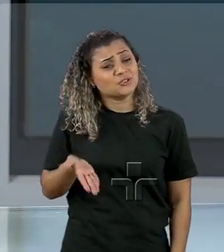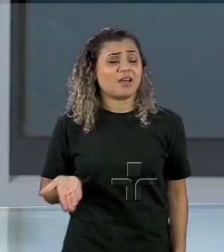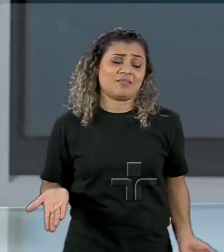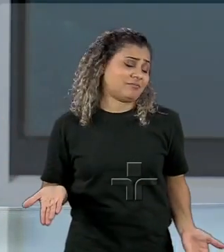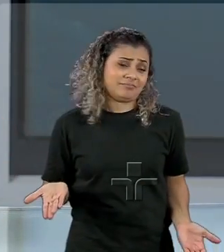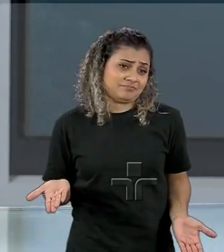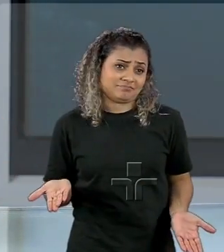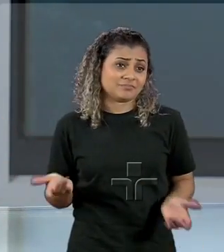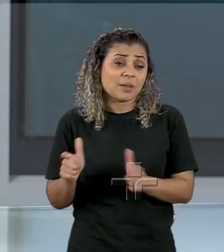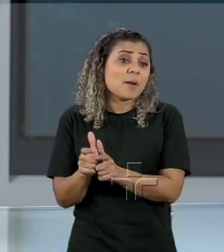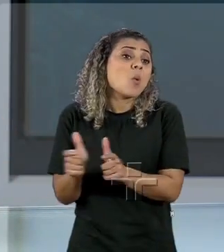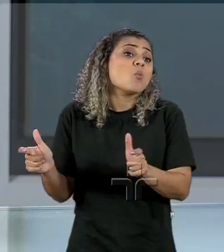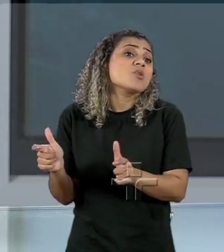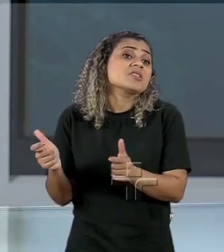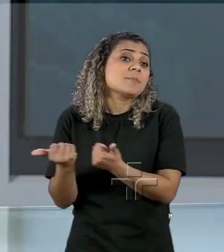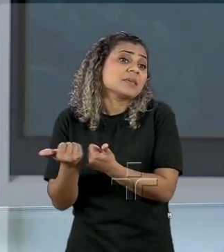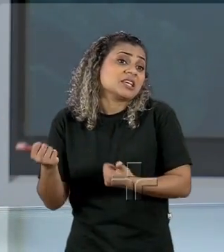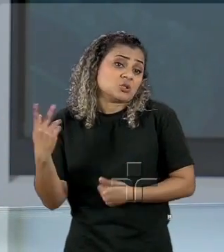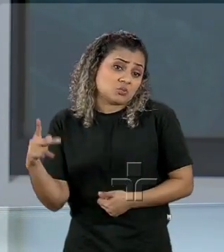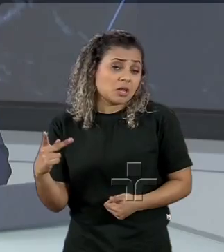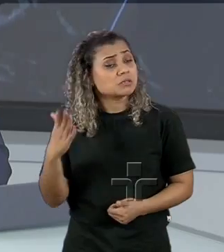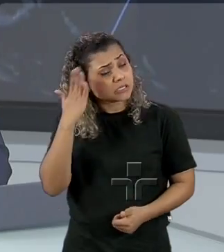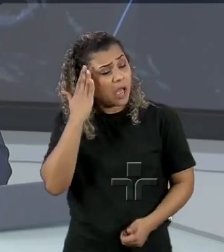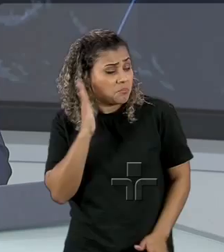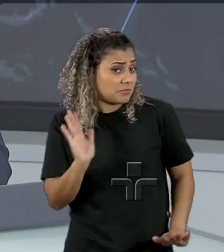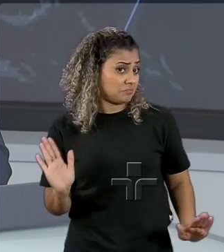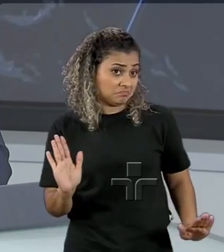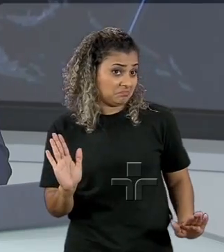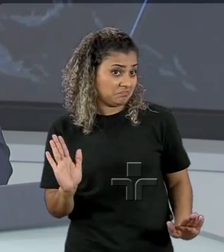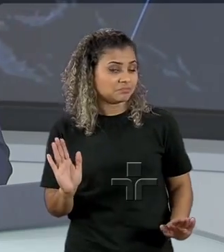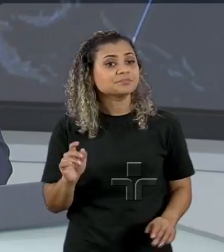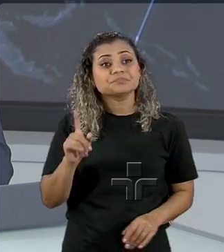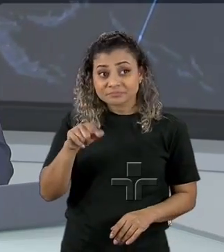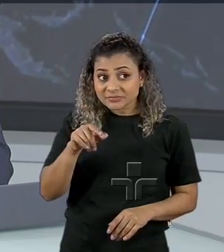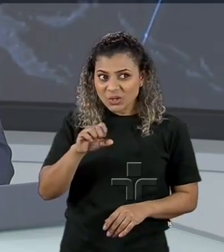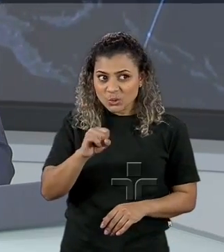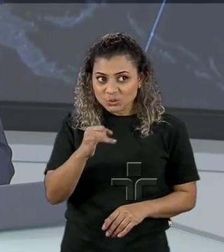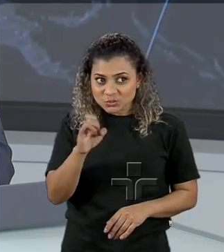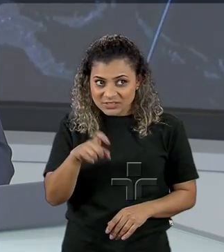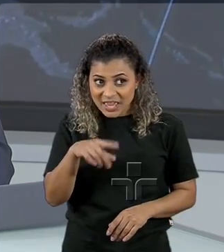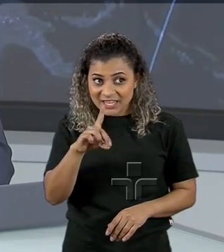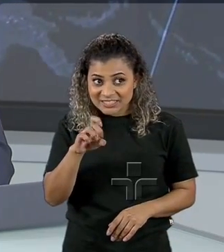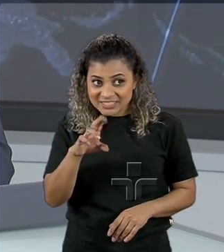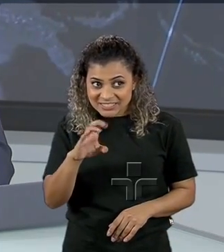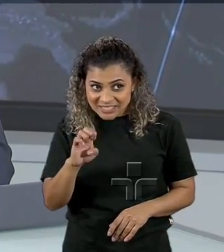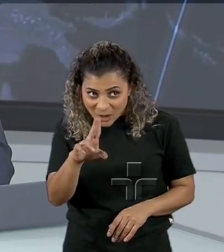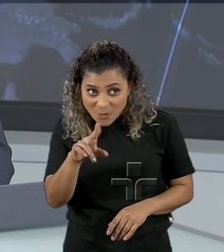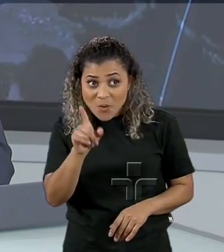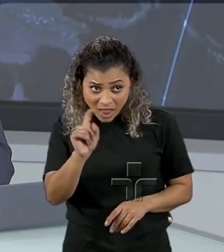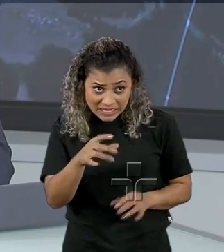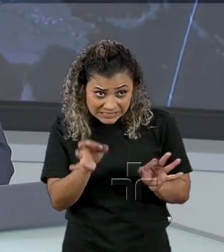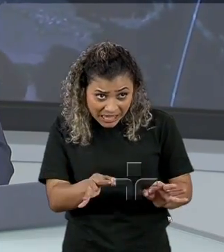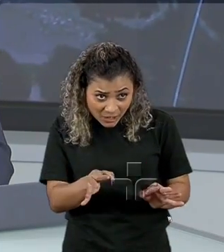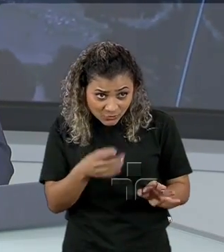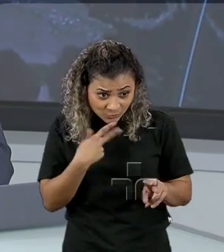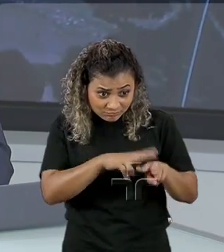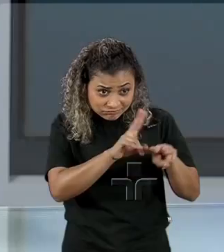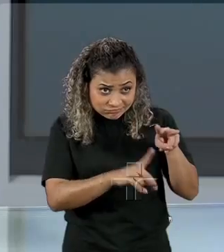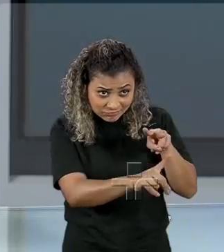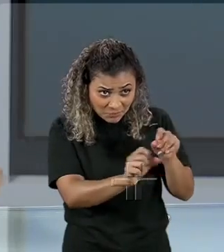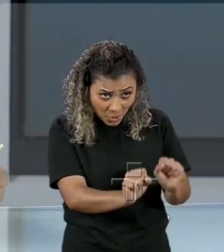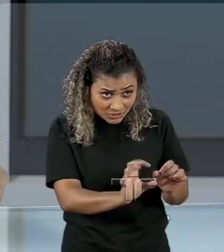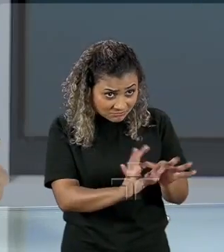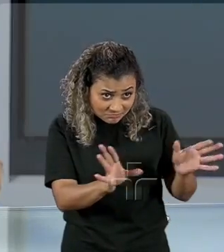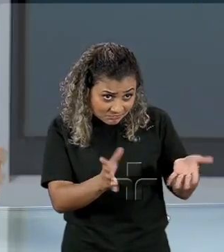fundamentada da maioria dos ministros da Casa. Nesse caso do ministro José Dirceu, então o senhor acha que foi uma decisão acertada? Do ponto